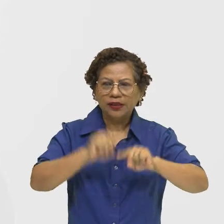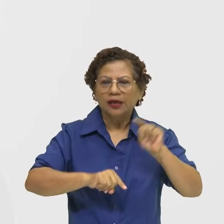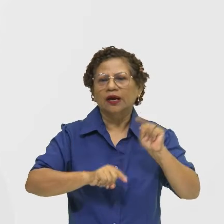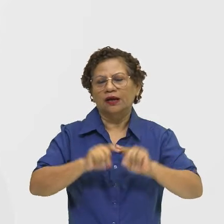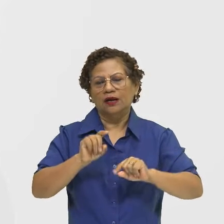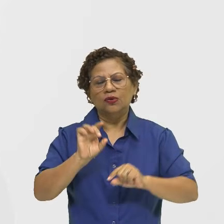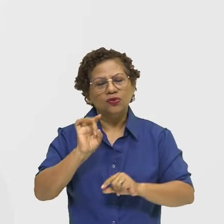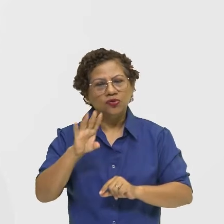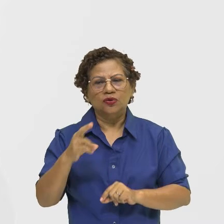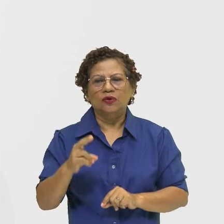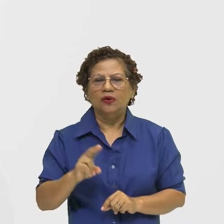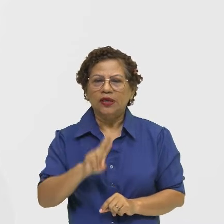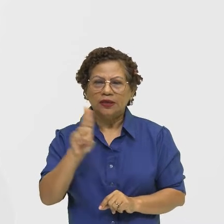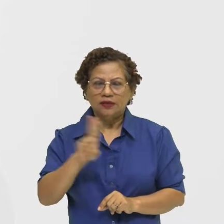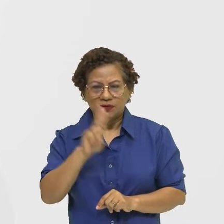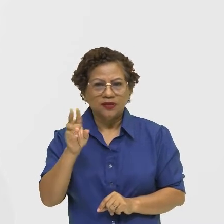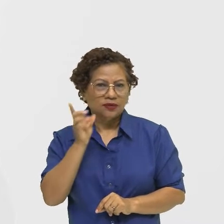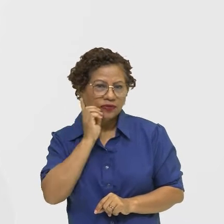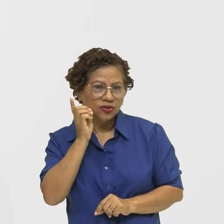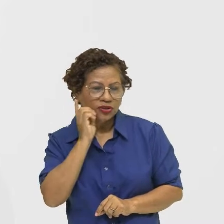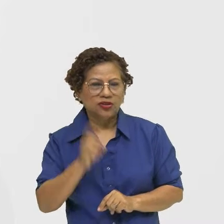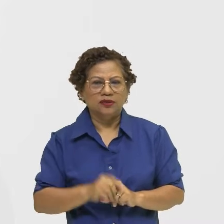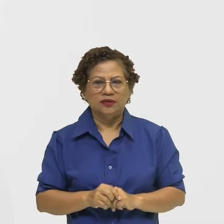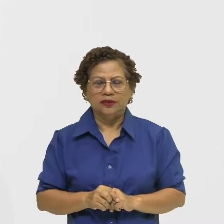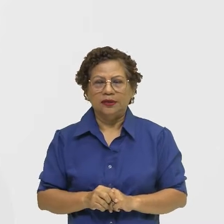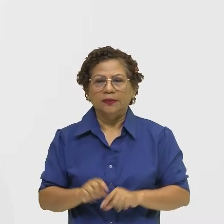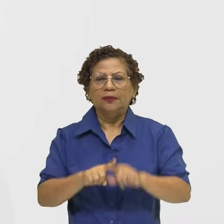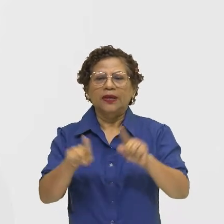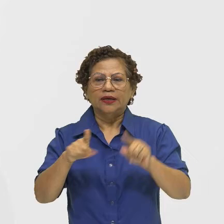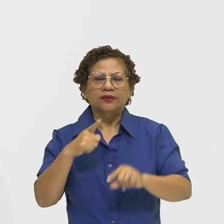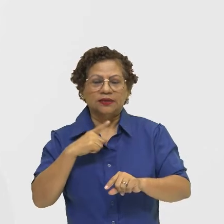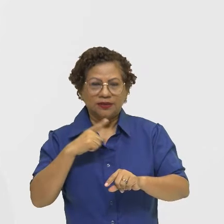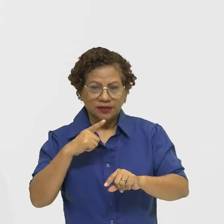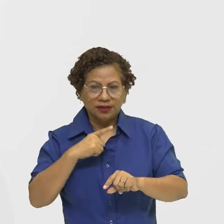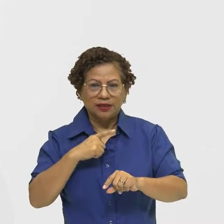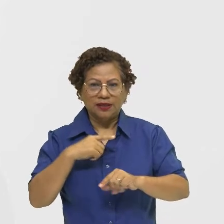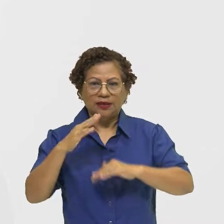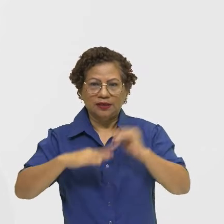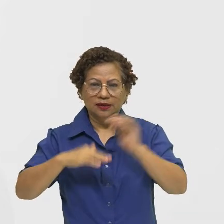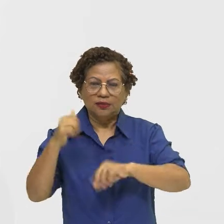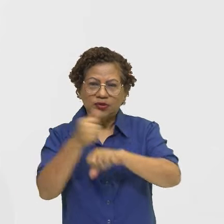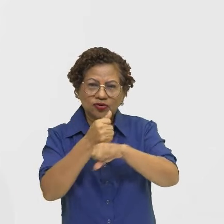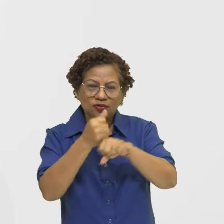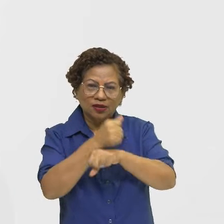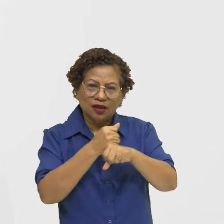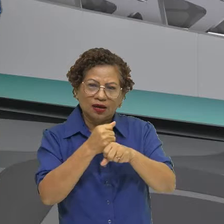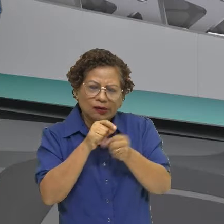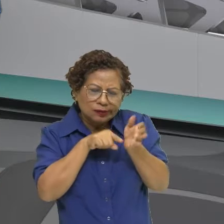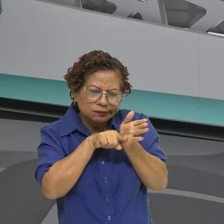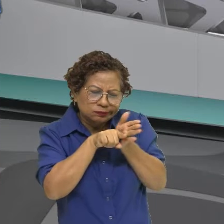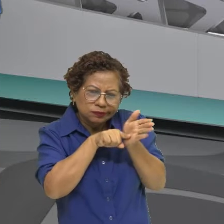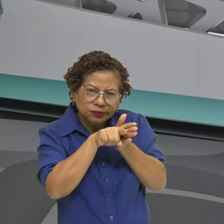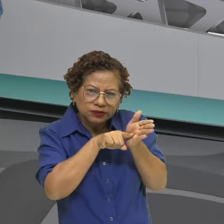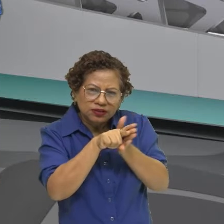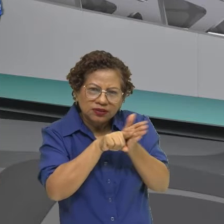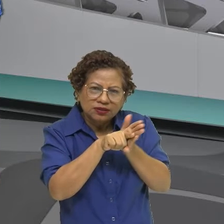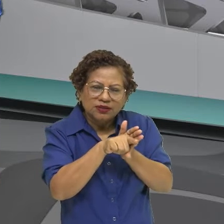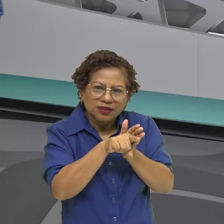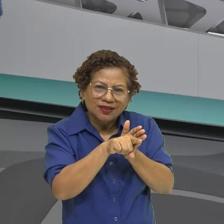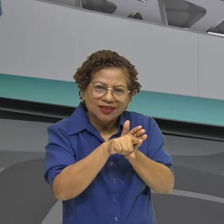arqueólogos, os estudiosos, o que eles fazem? Eles, através desses utensílios, eles conseguem fazer